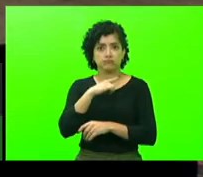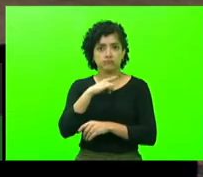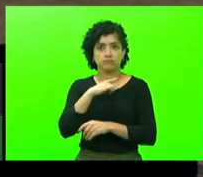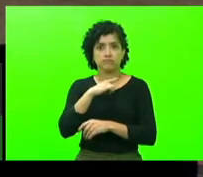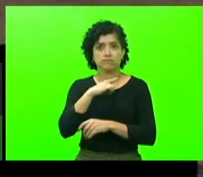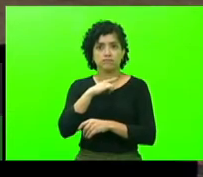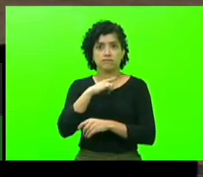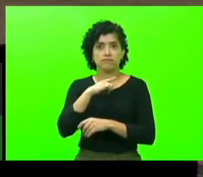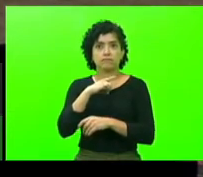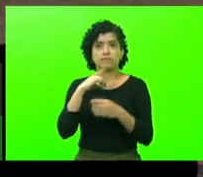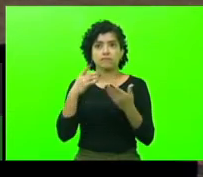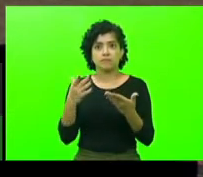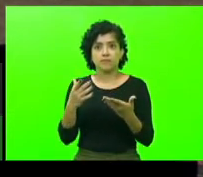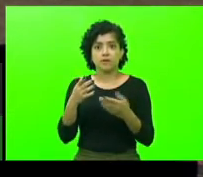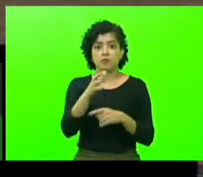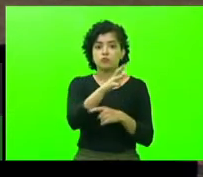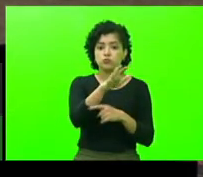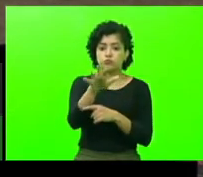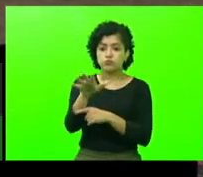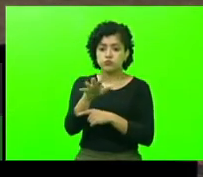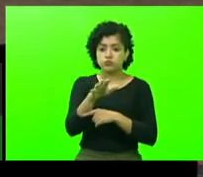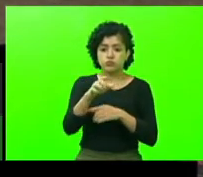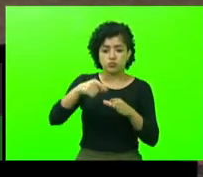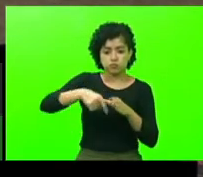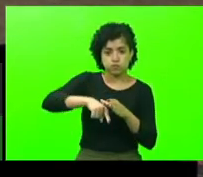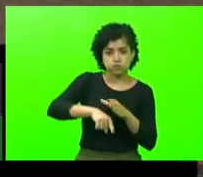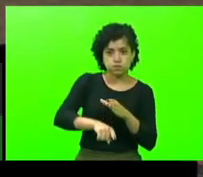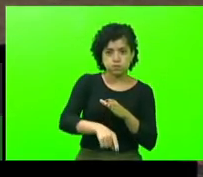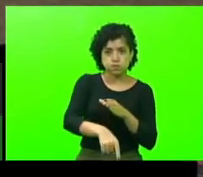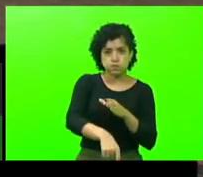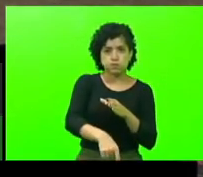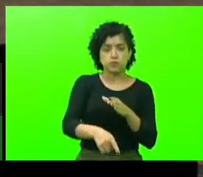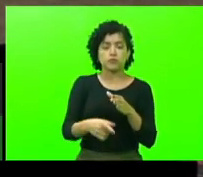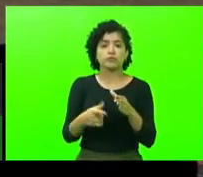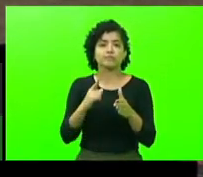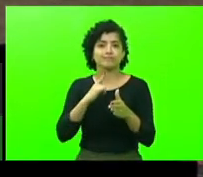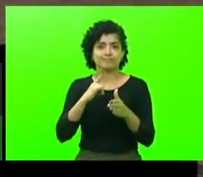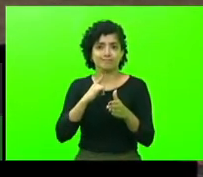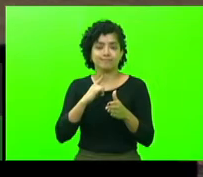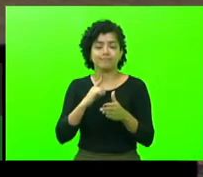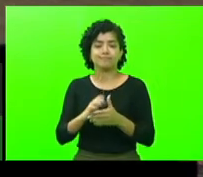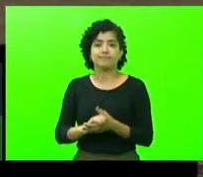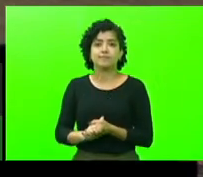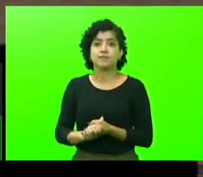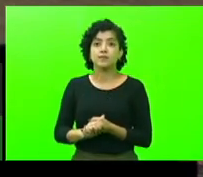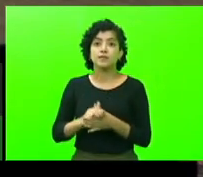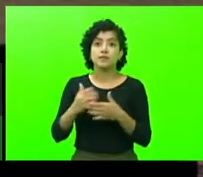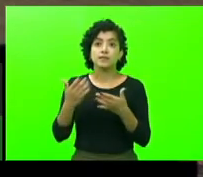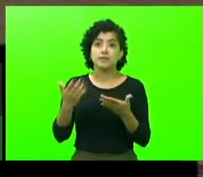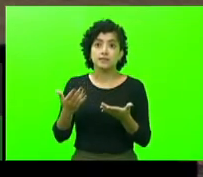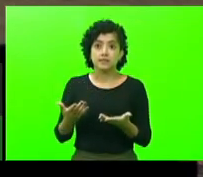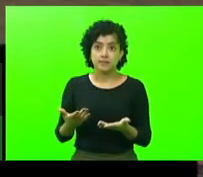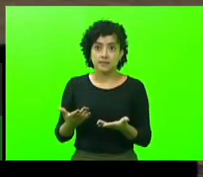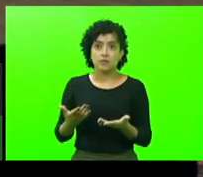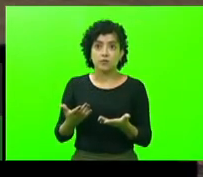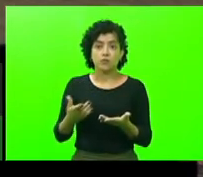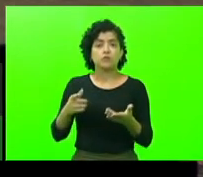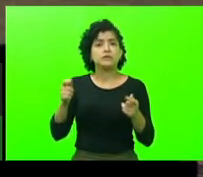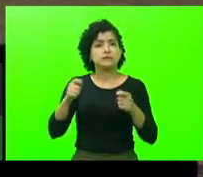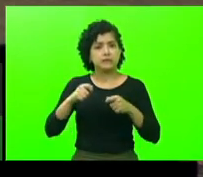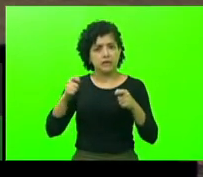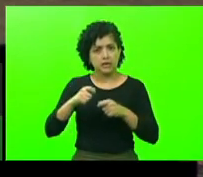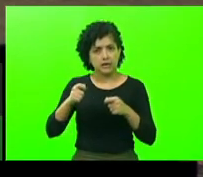e ela toda irrigada, submersa ao solo. Então, nós temos como buscar